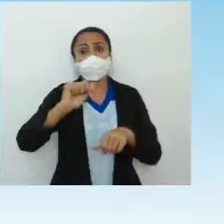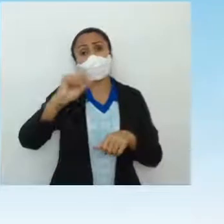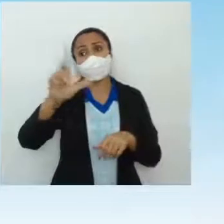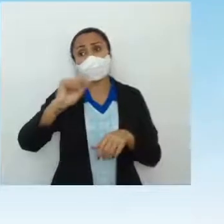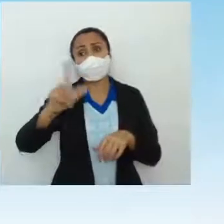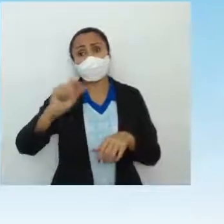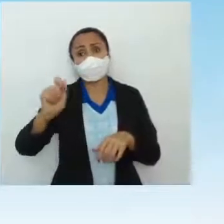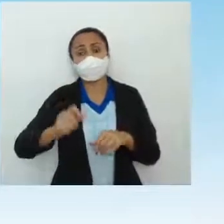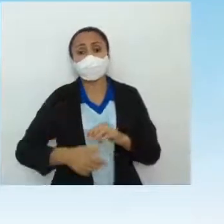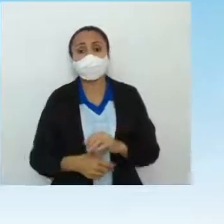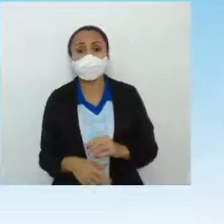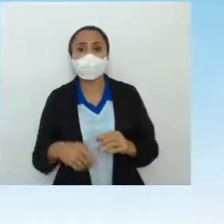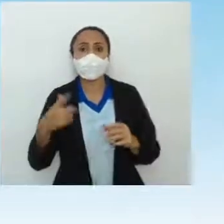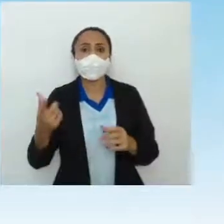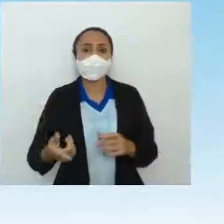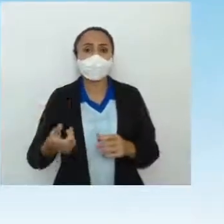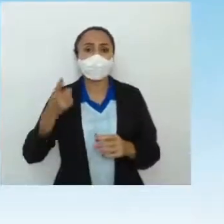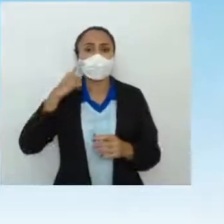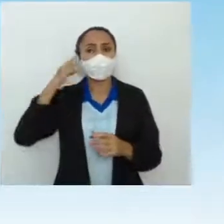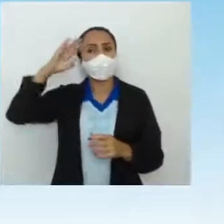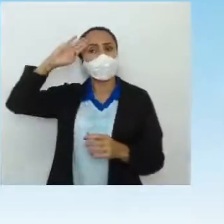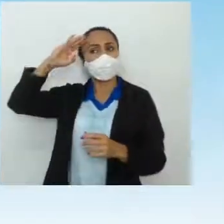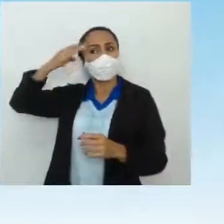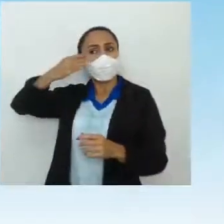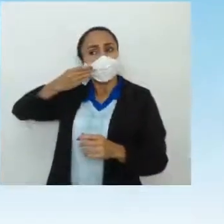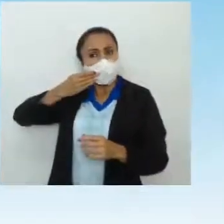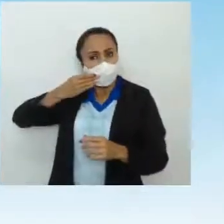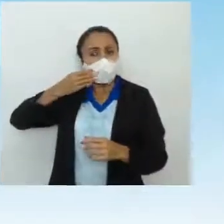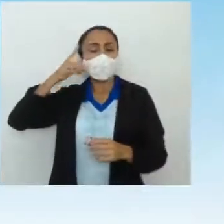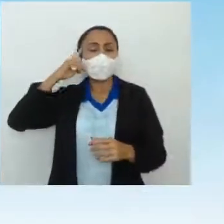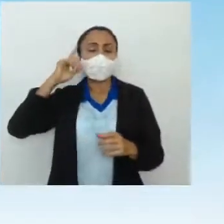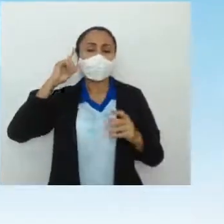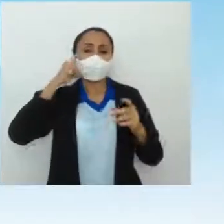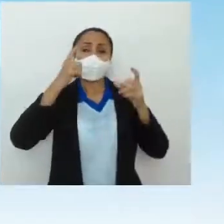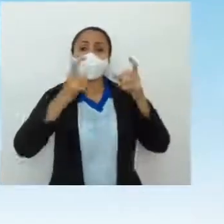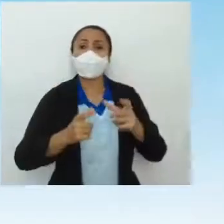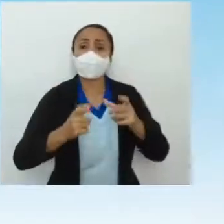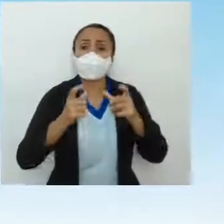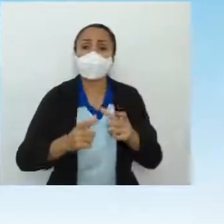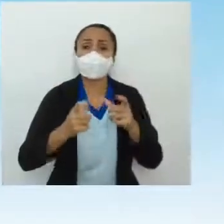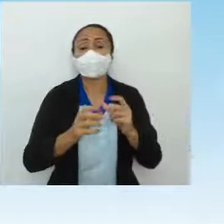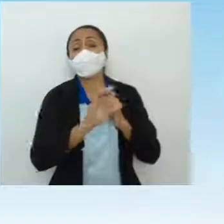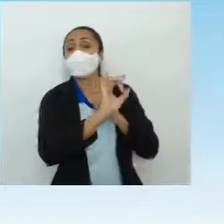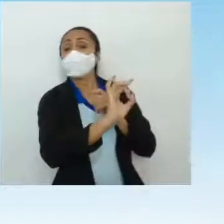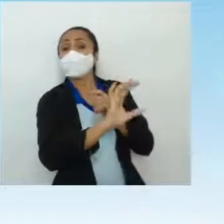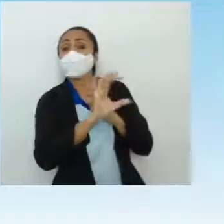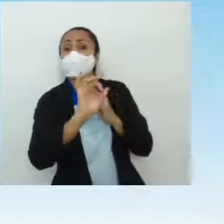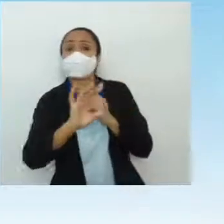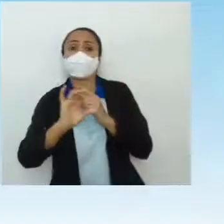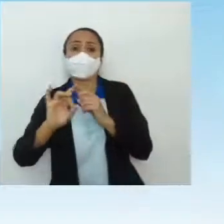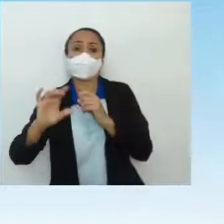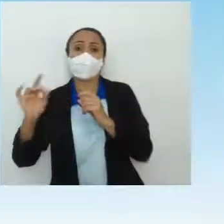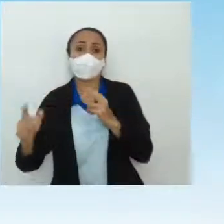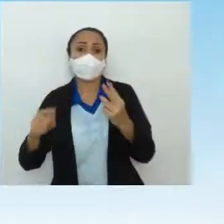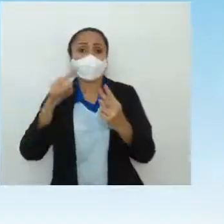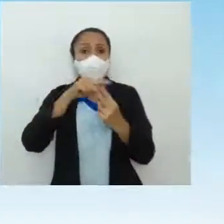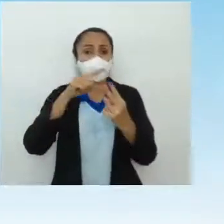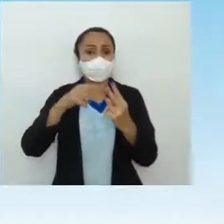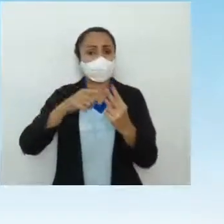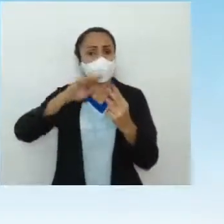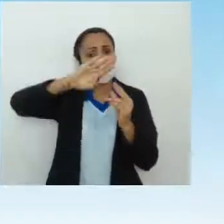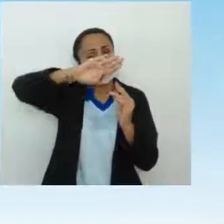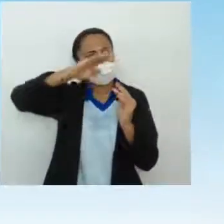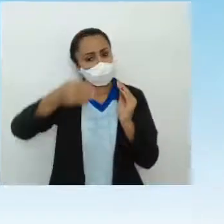O nosso globo ocular, ele vai estar localizado em cada uma das duas cavidades que